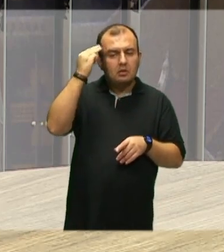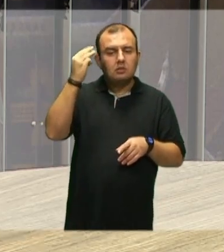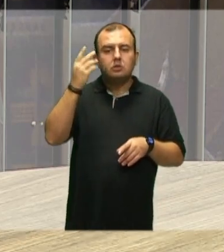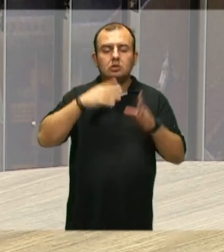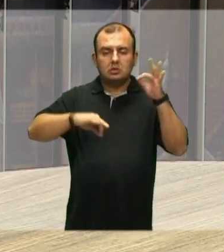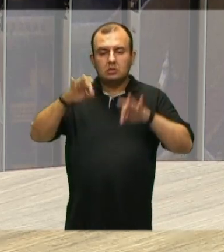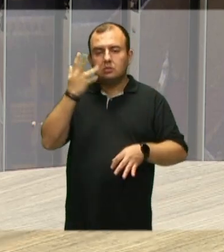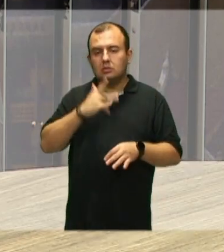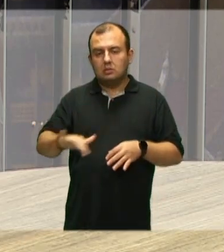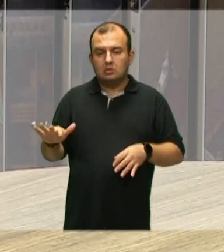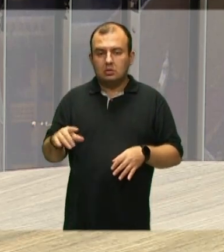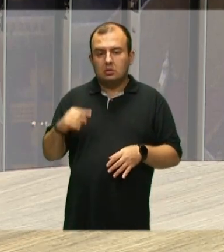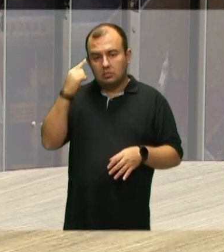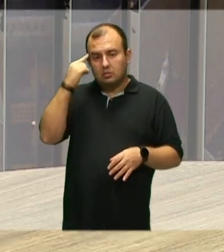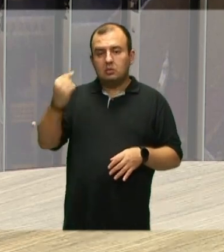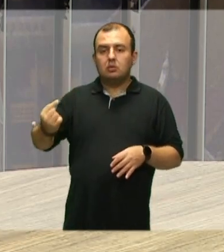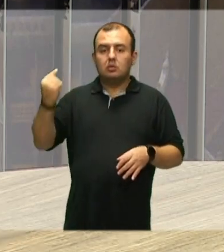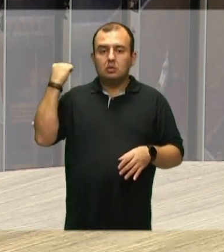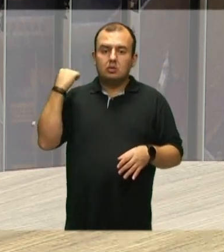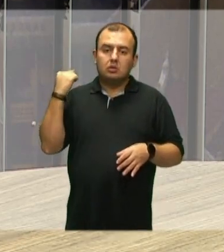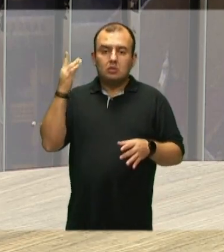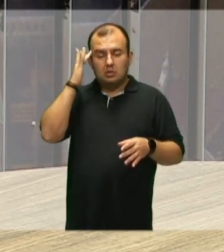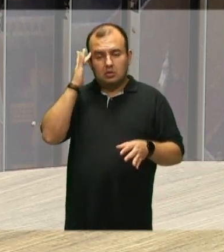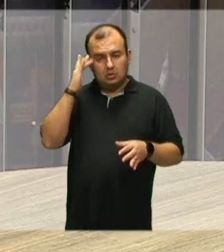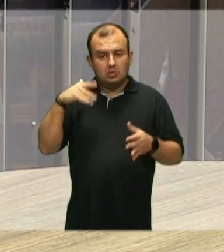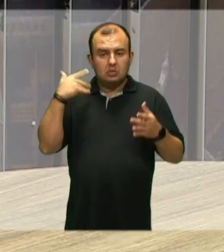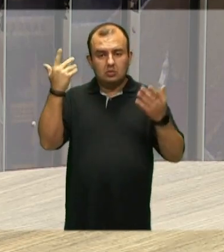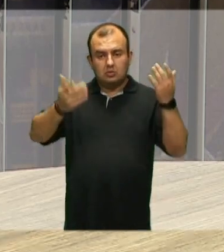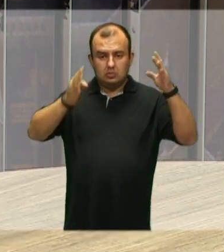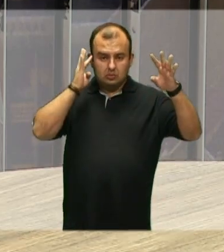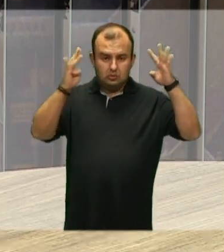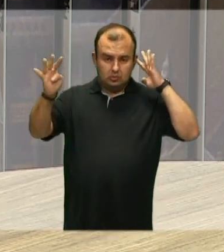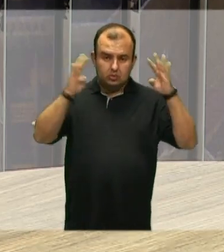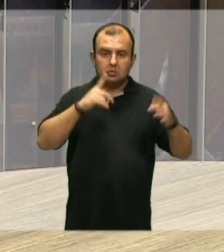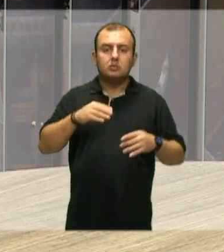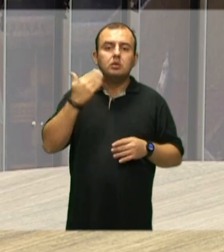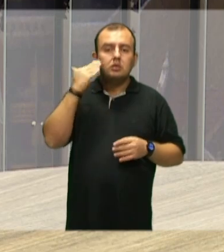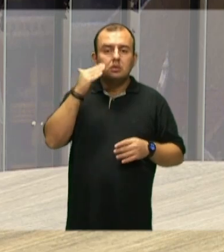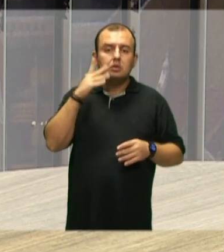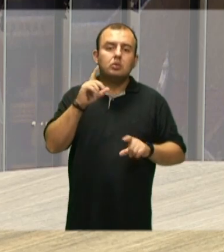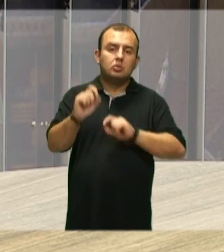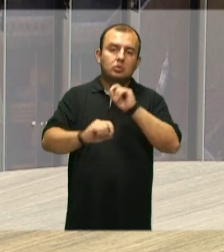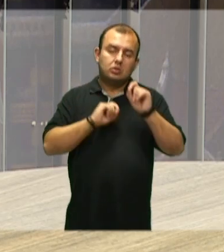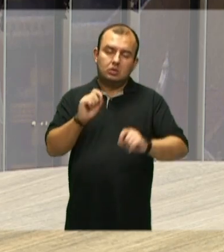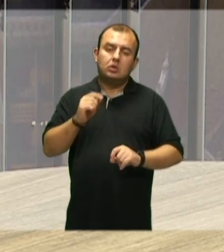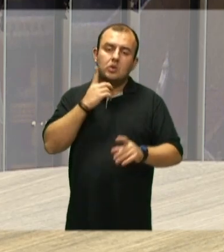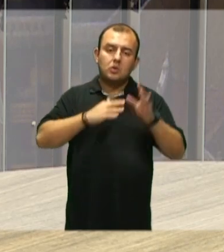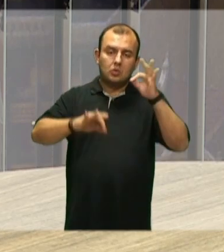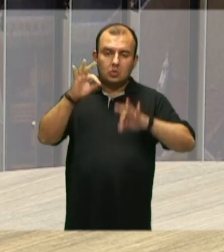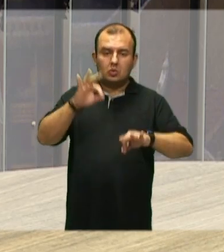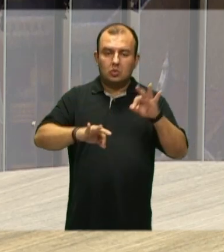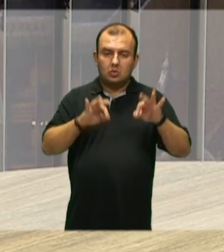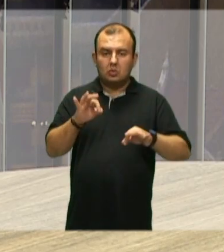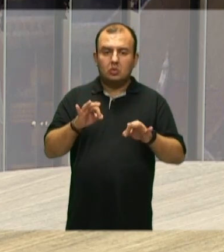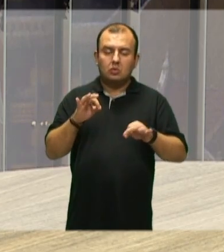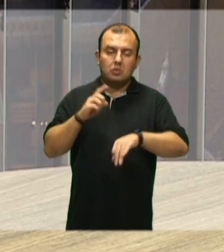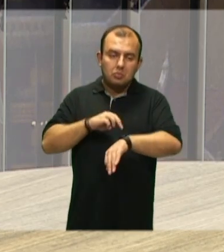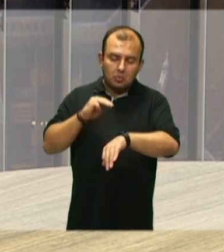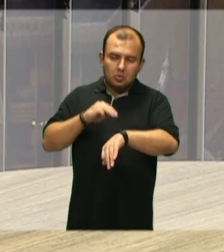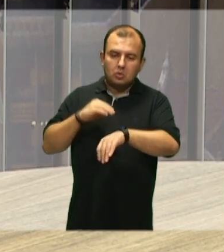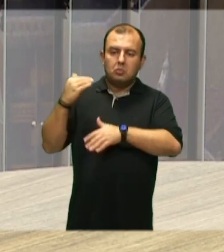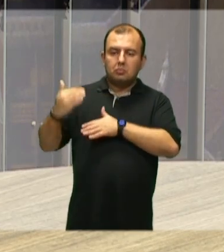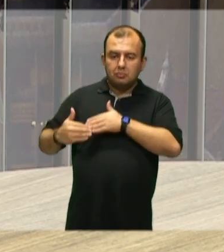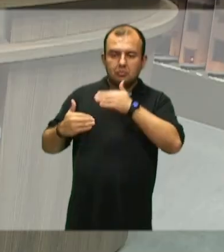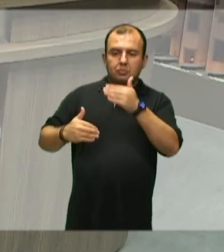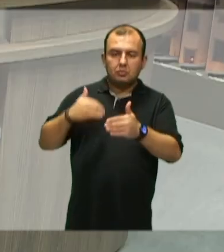criança de quando ele era criança, né? Eu acho que quando a gente traz essa reflexão também para entender que o teatro ele também acompanha os tempos, né? Então,